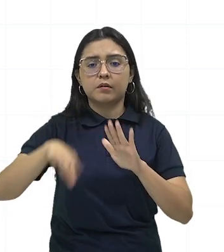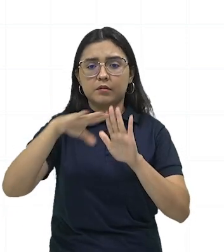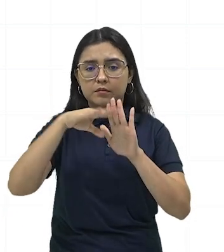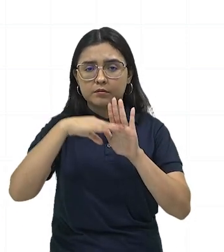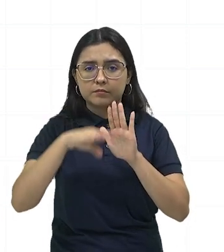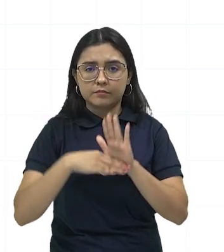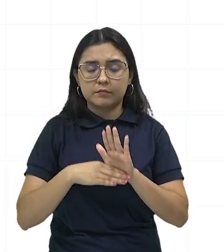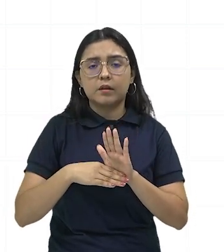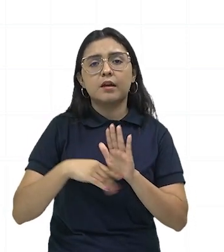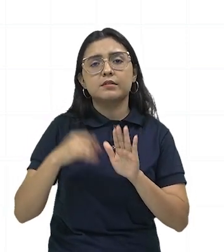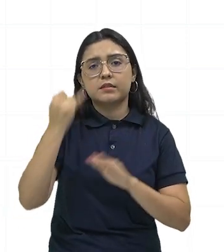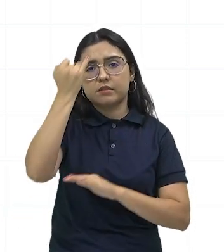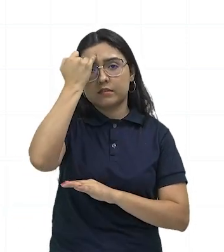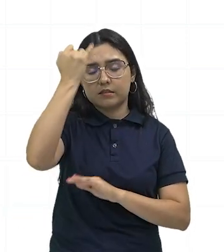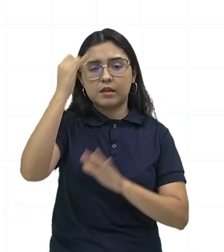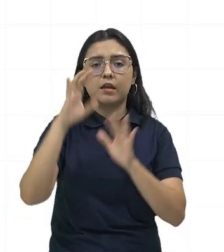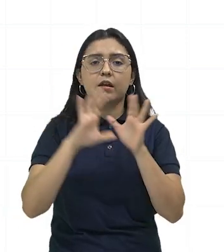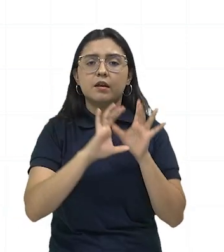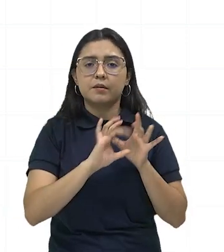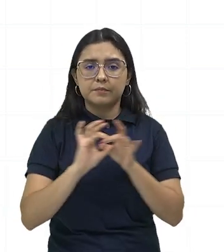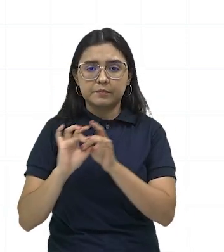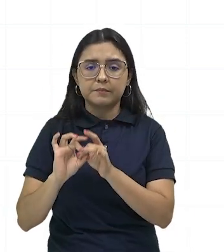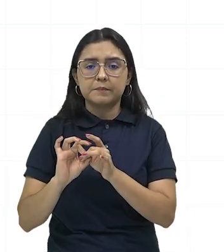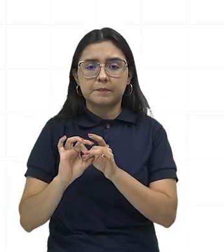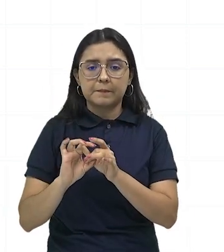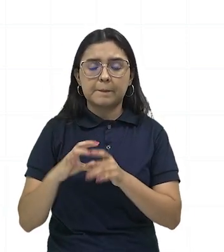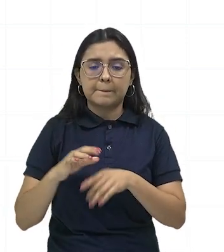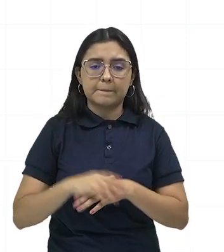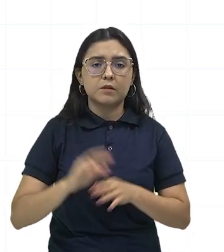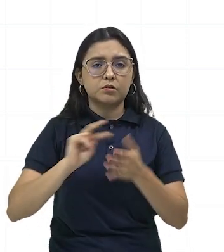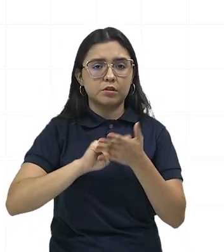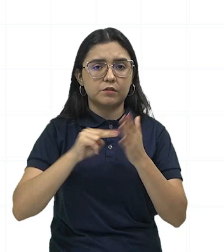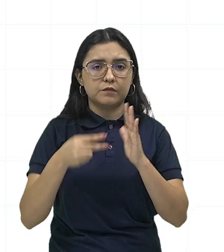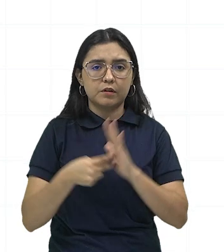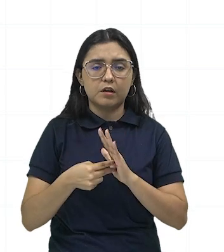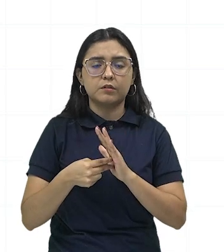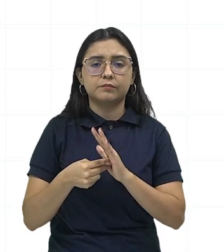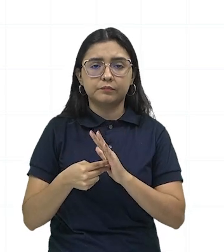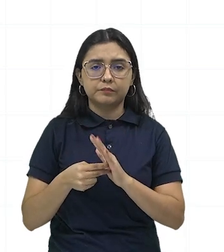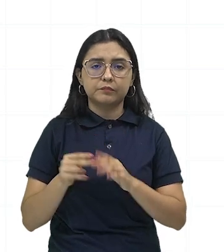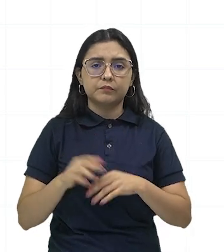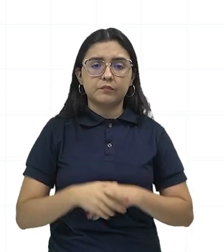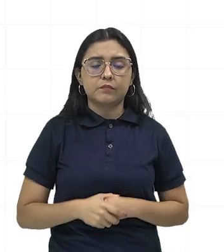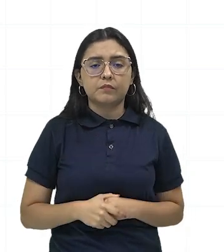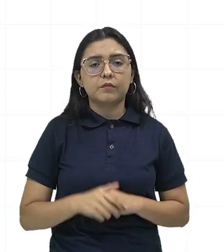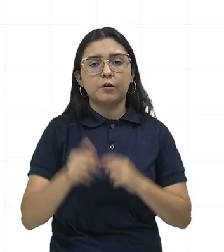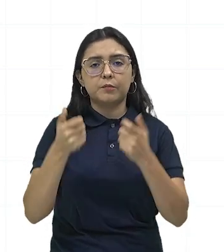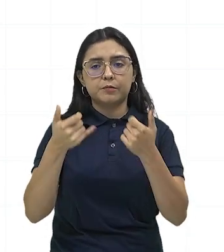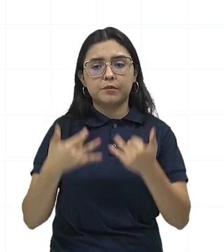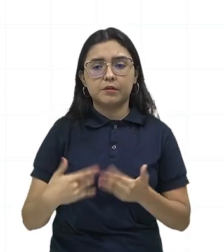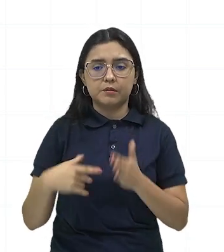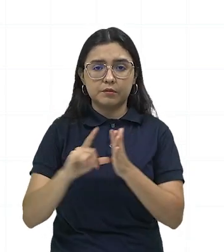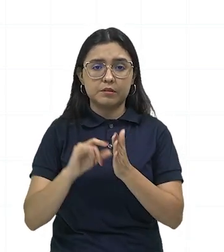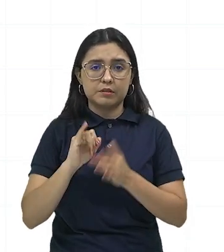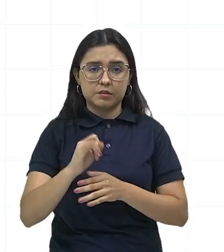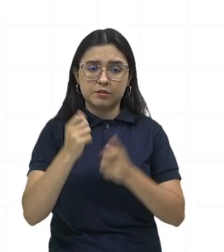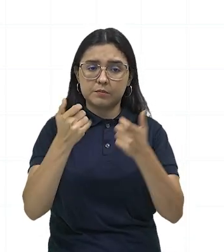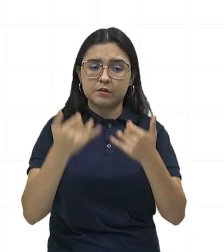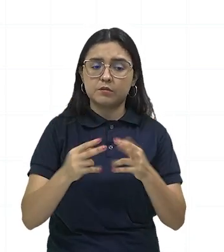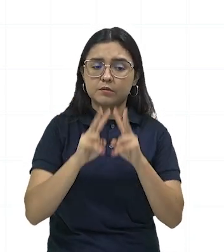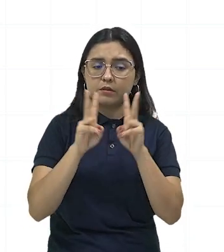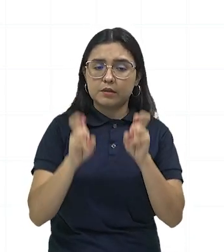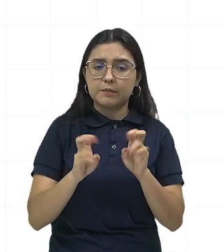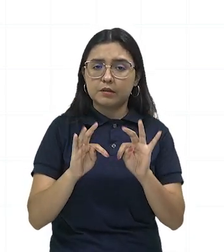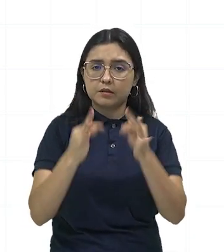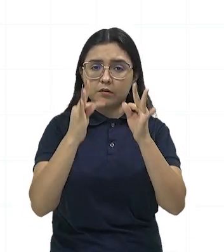sequenciar ideias amarradas a uma mesma rede de sentidos, porque como eu falei para você, se você está falando sobre